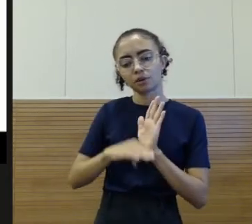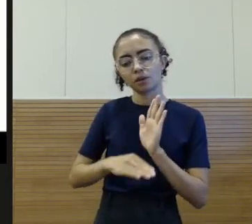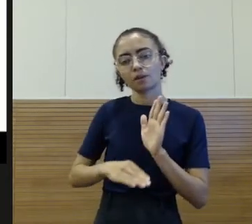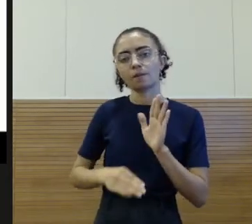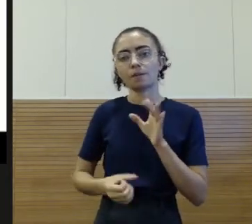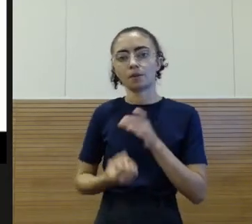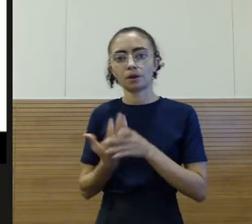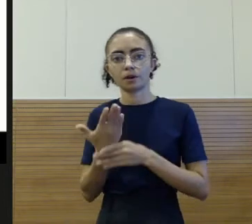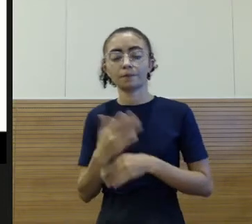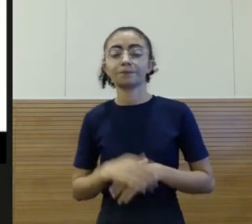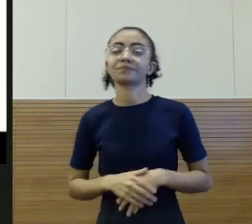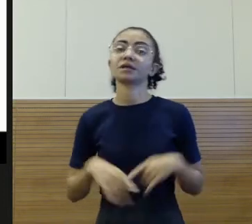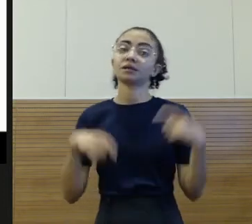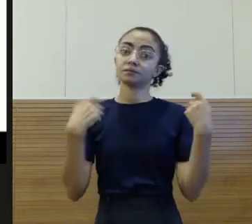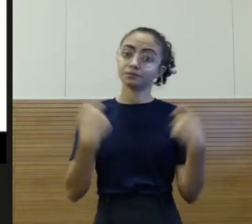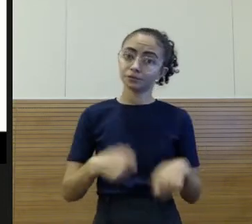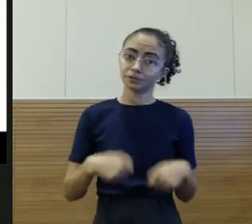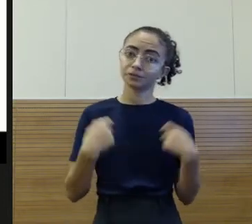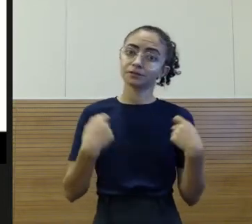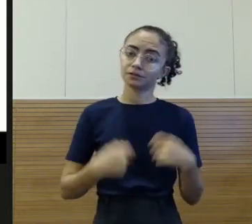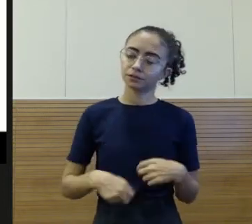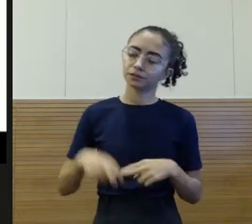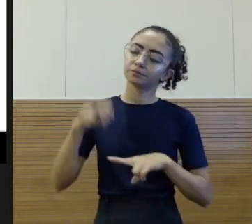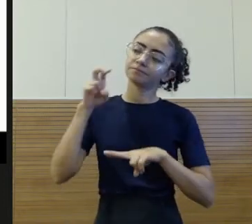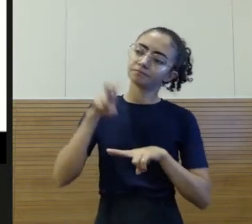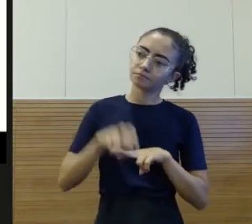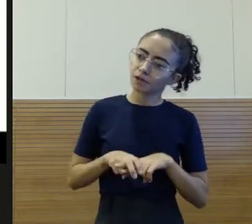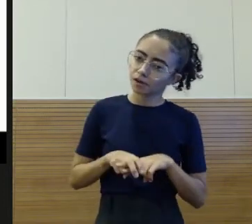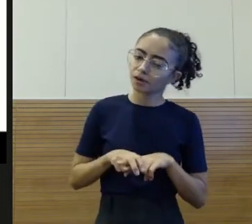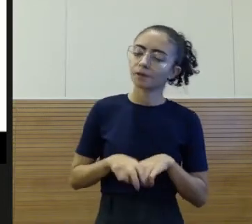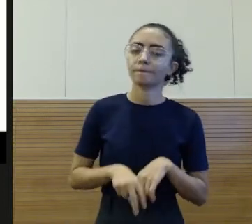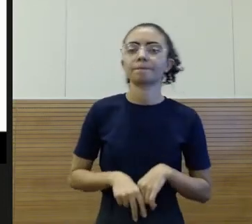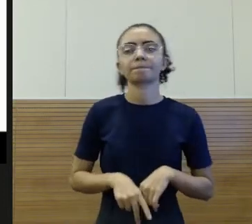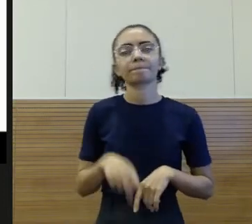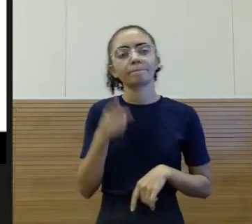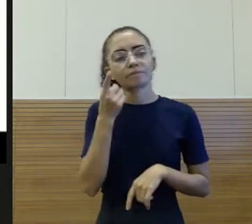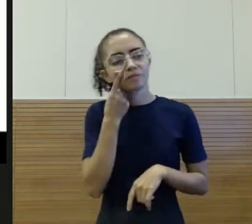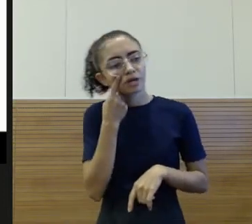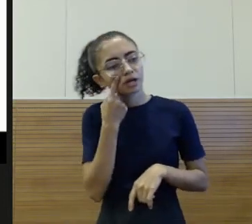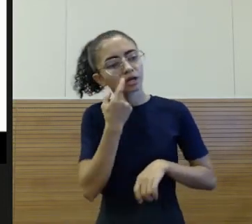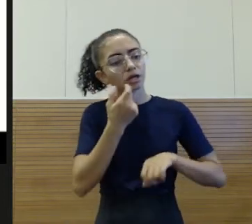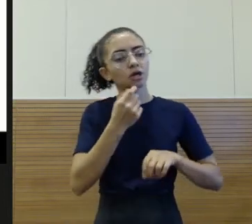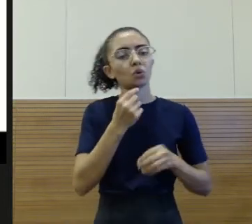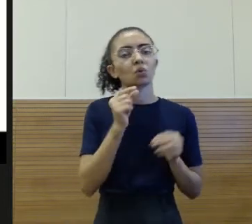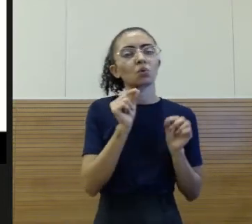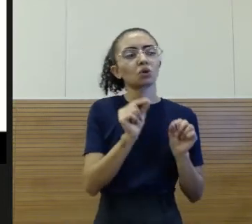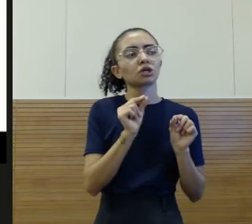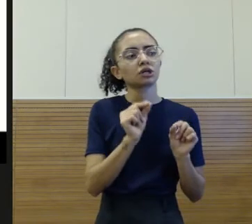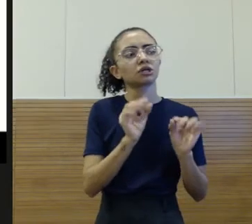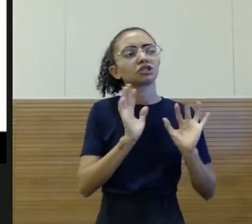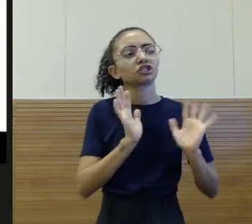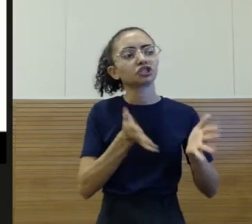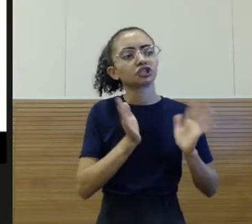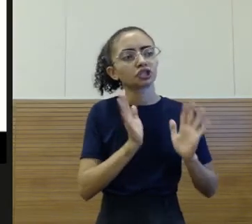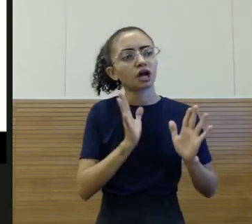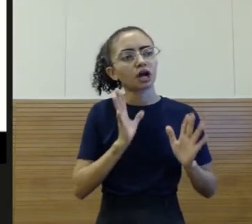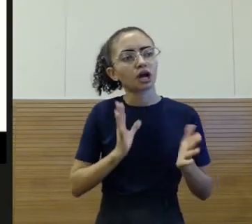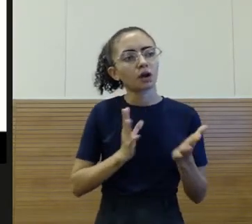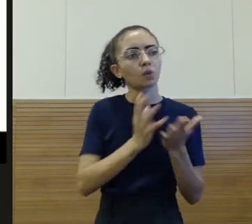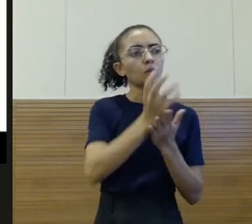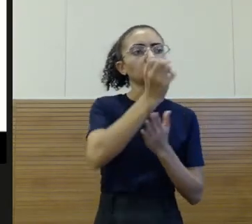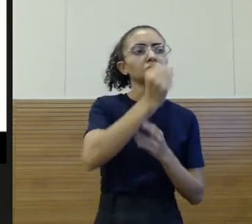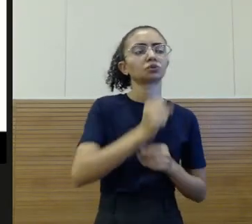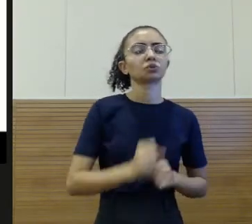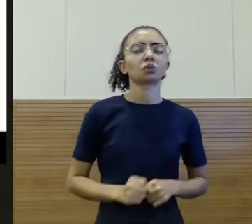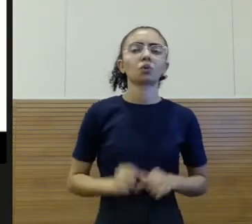é necessário sentar e dizer e ver no que avançamos, ver o que nós conseguimos fazer